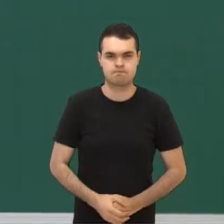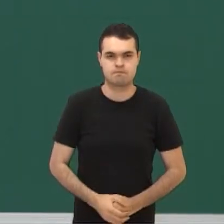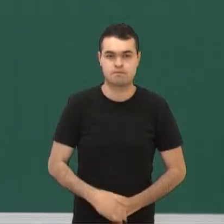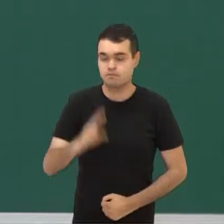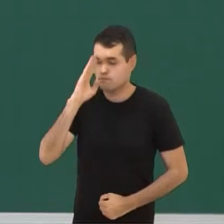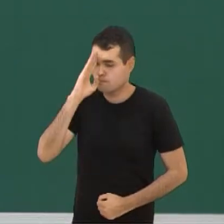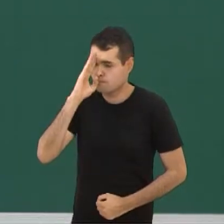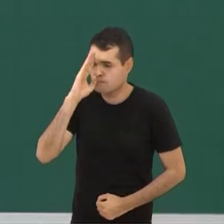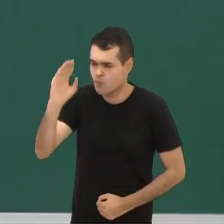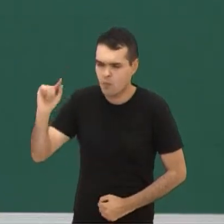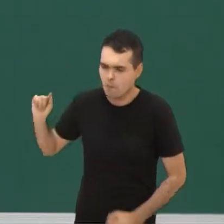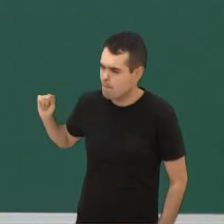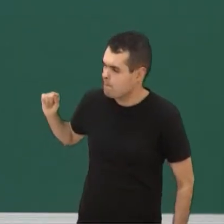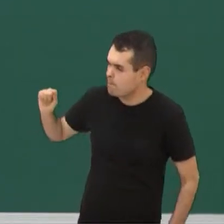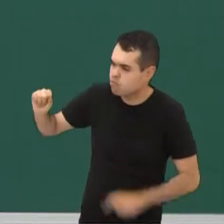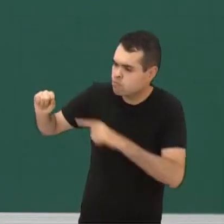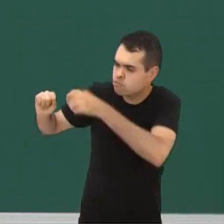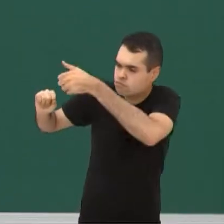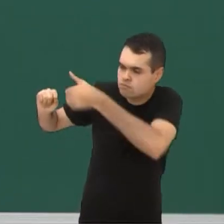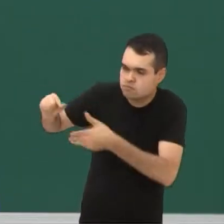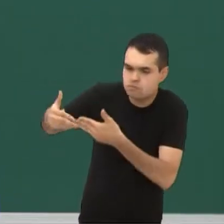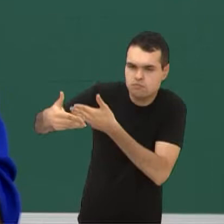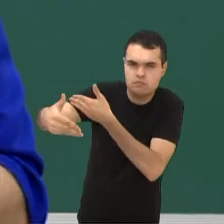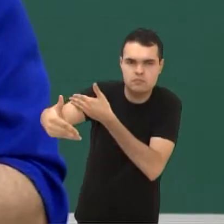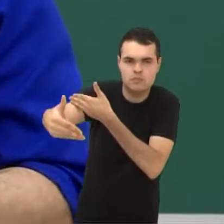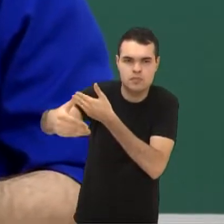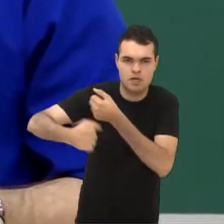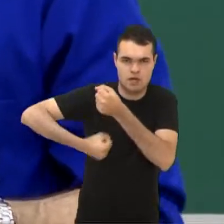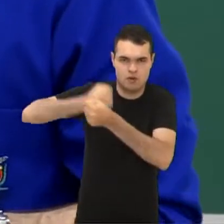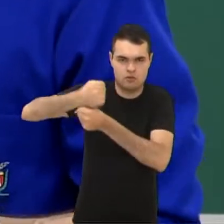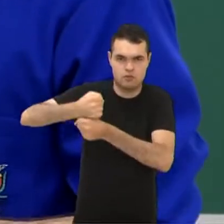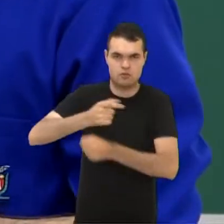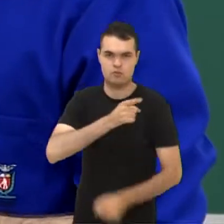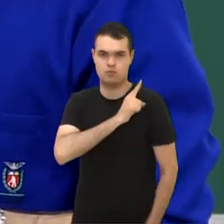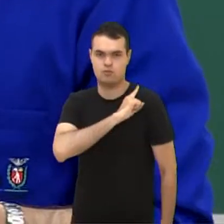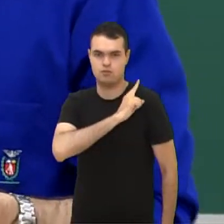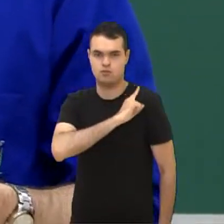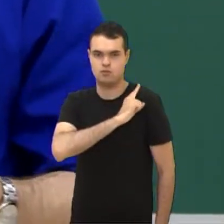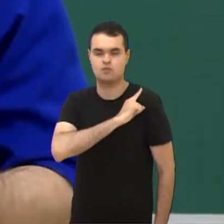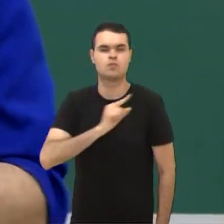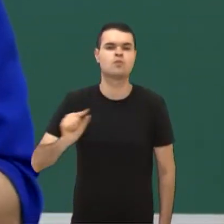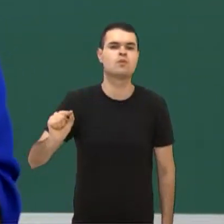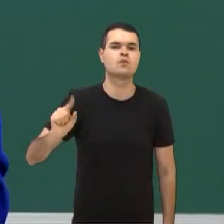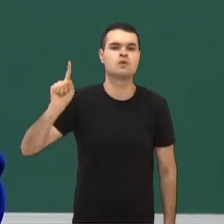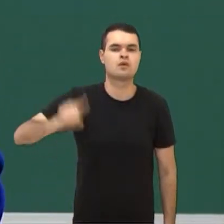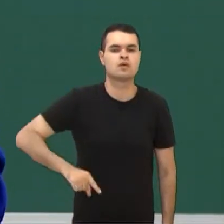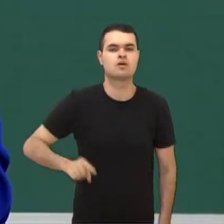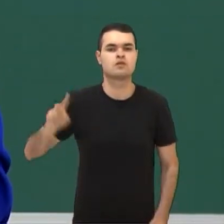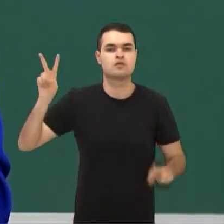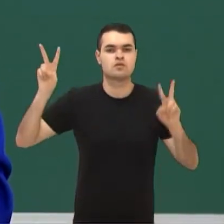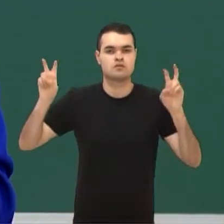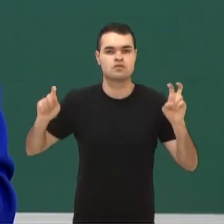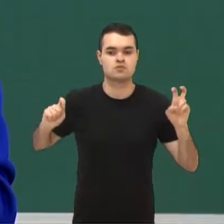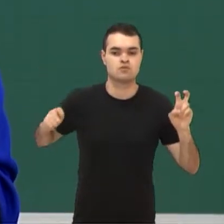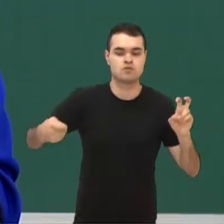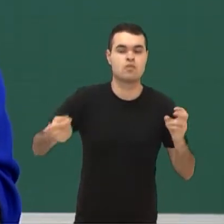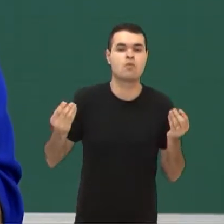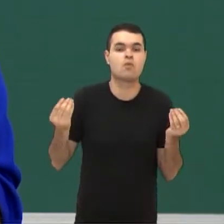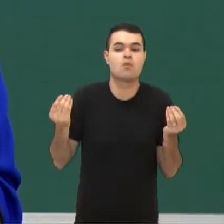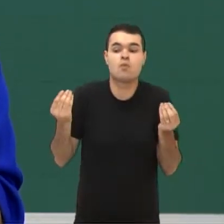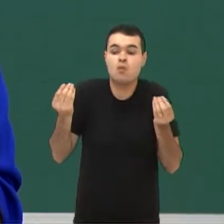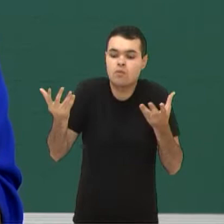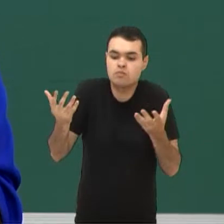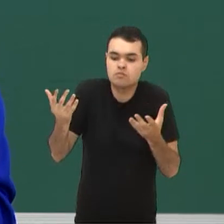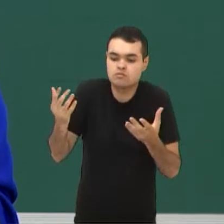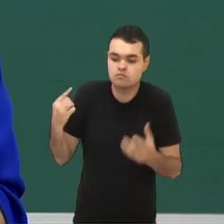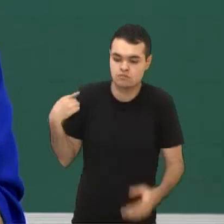nós estamos estudando ao decorrer desse ano letivo na primeira série, né, é sobre como nós aprendemos, como